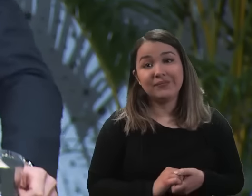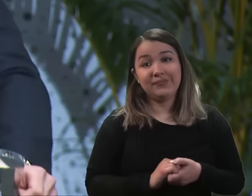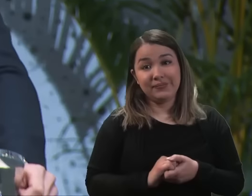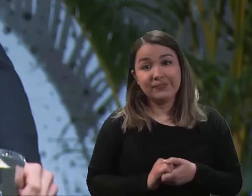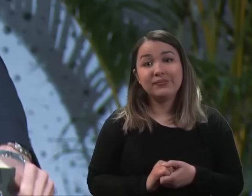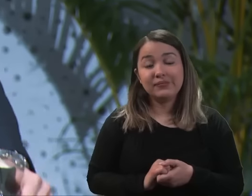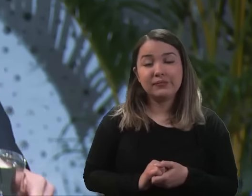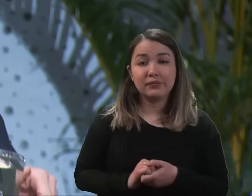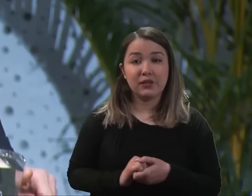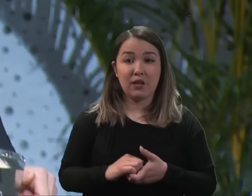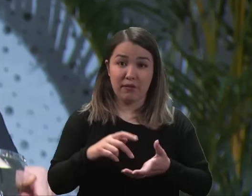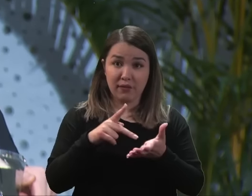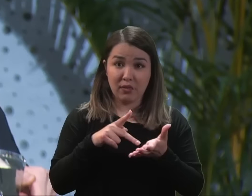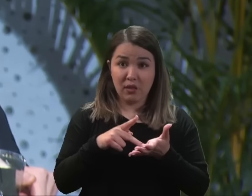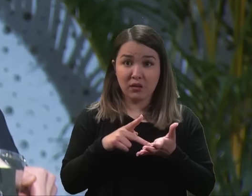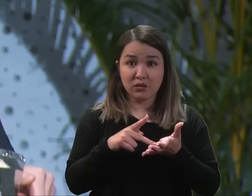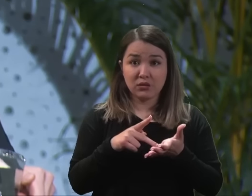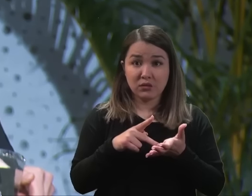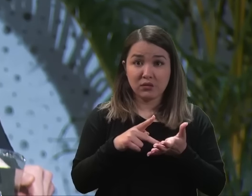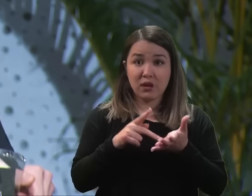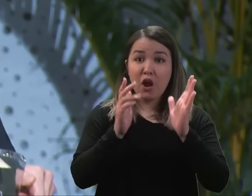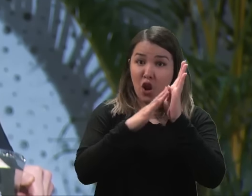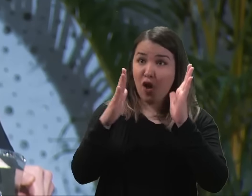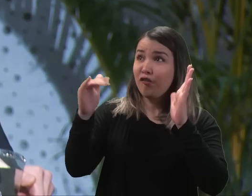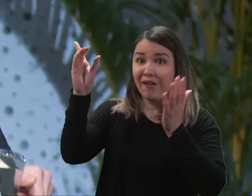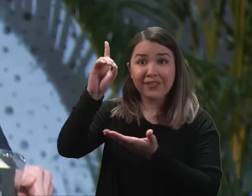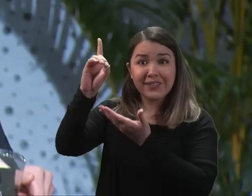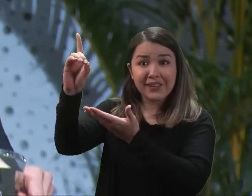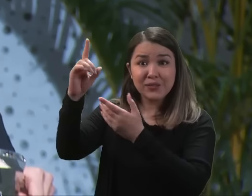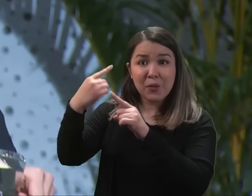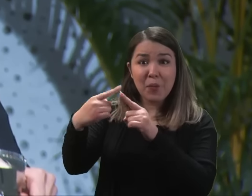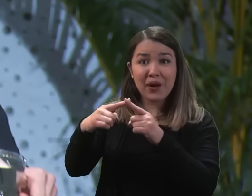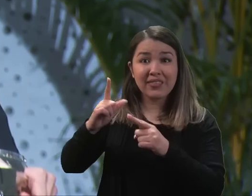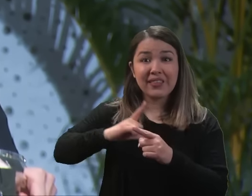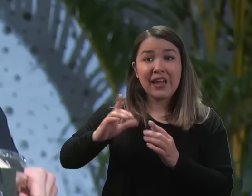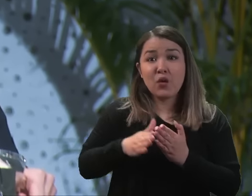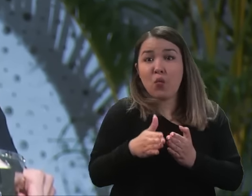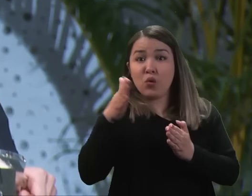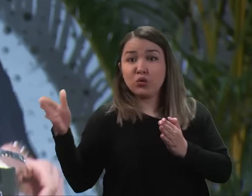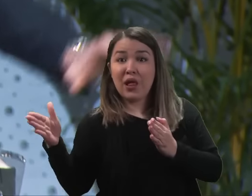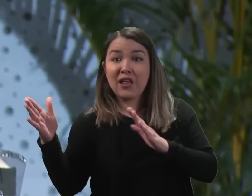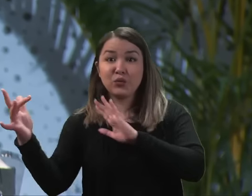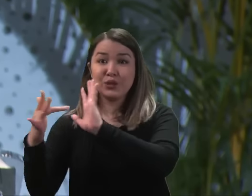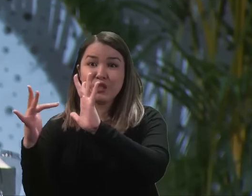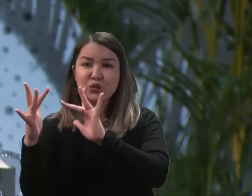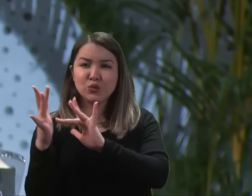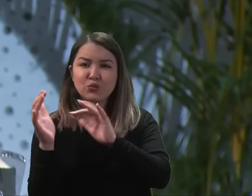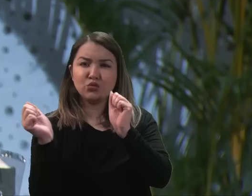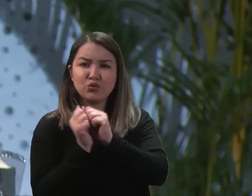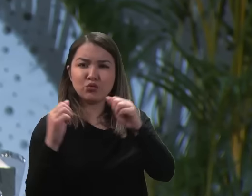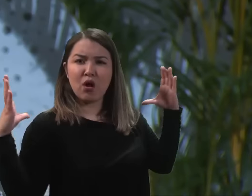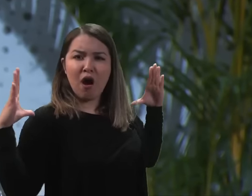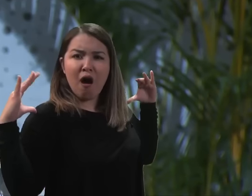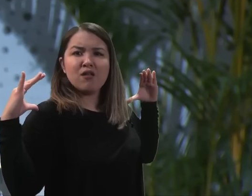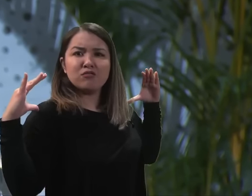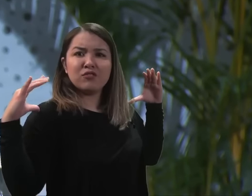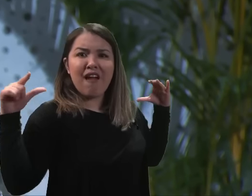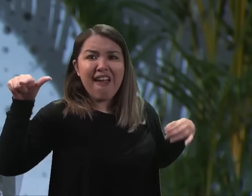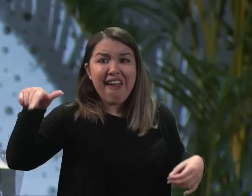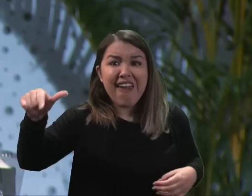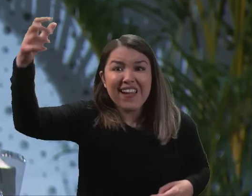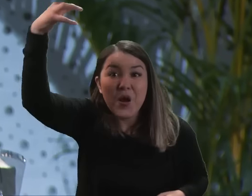No entanto, louvado seja o Senhor, porque do outro lado nós temos Jesus também e seus anjos. Ele, o rei dos